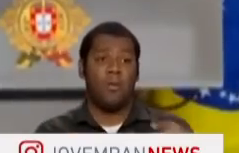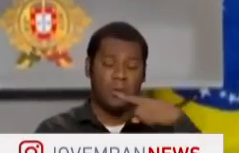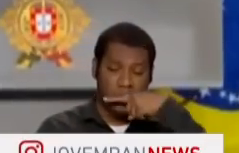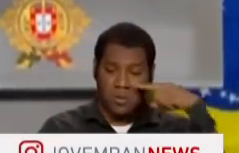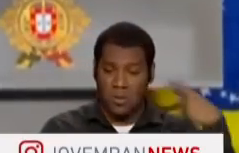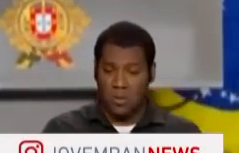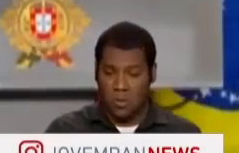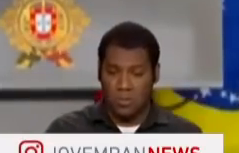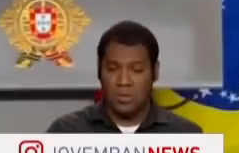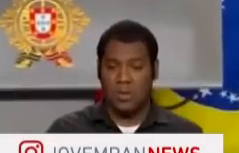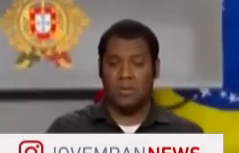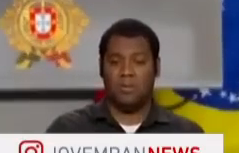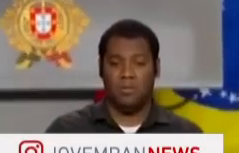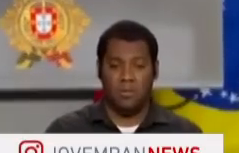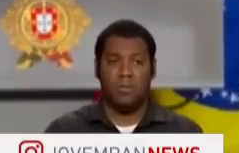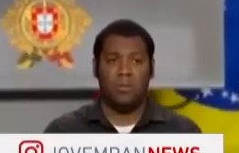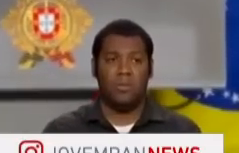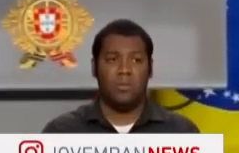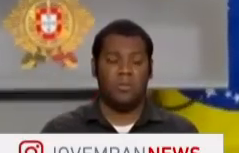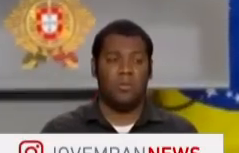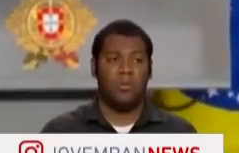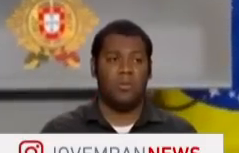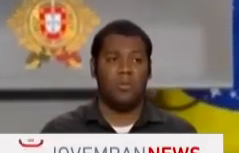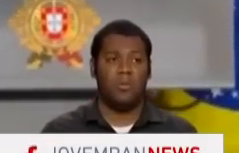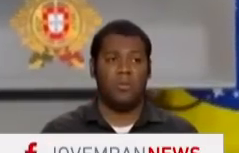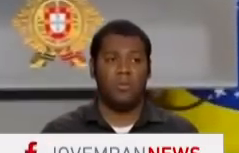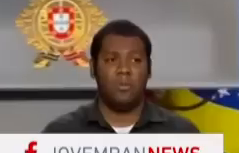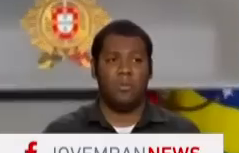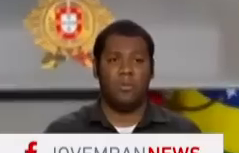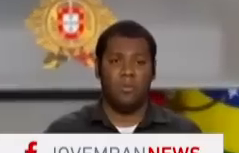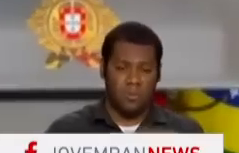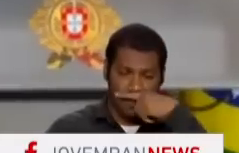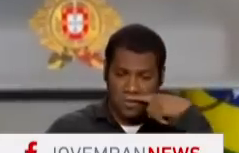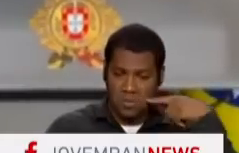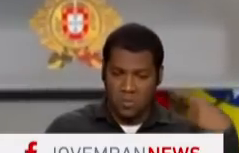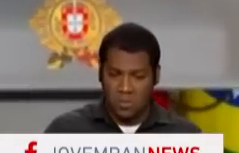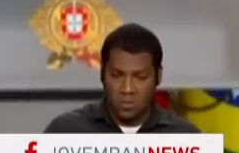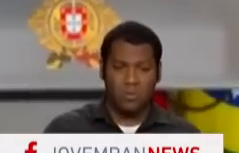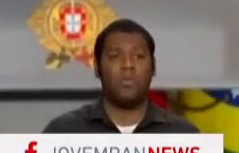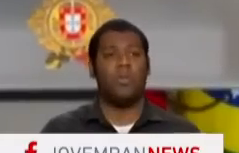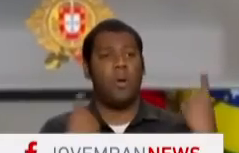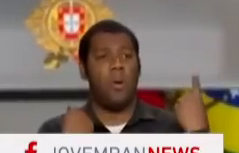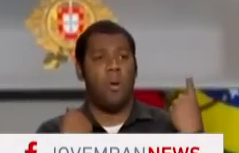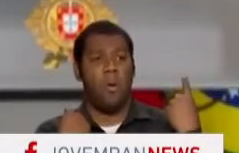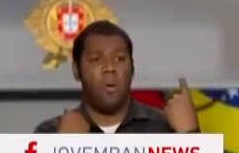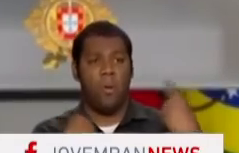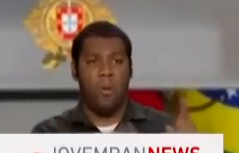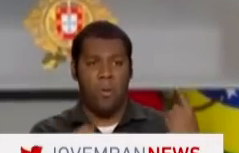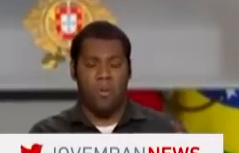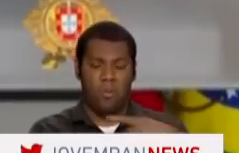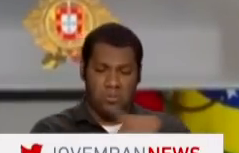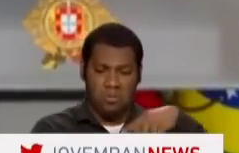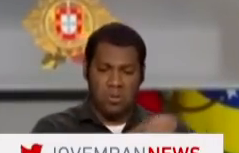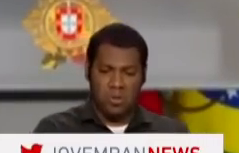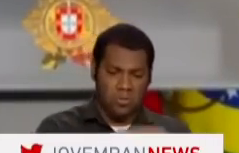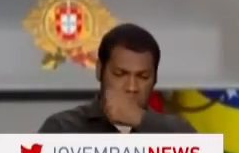esse avião, que, para quem não lembra, o KC-390 foi utilizado pelo governo brasileiro para resgatar brasileiros e